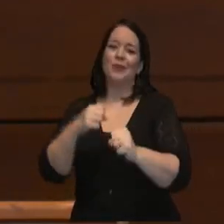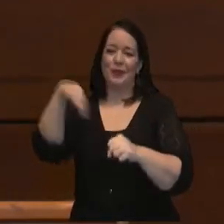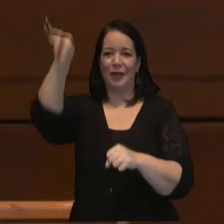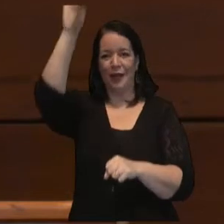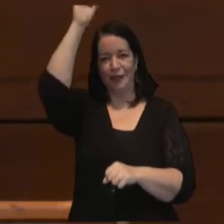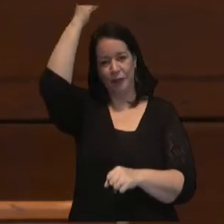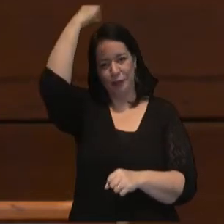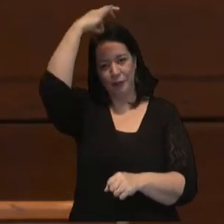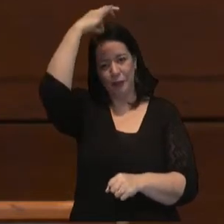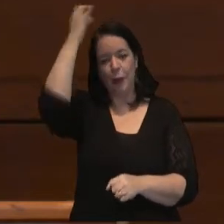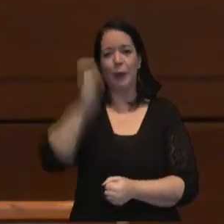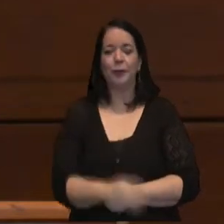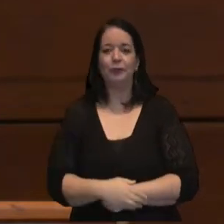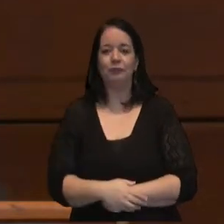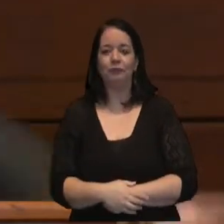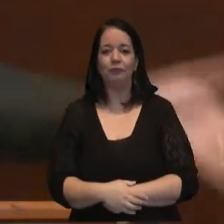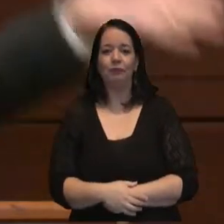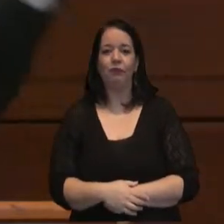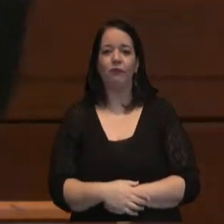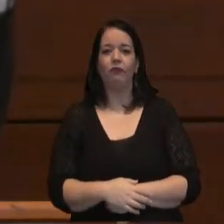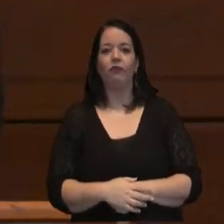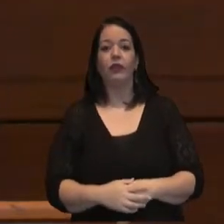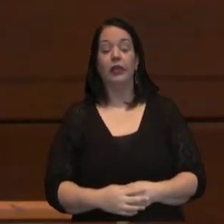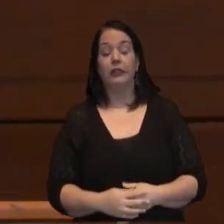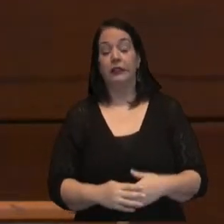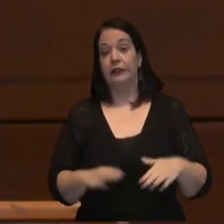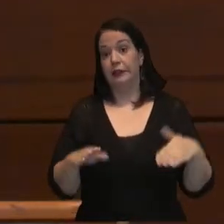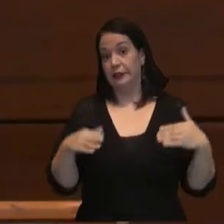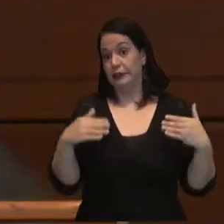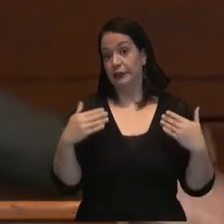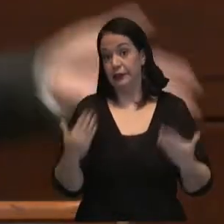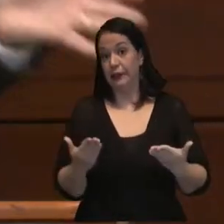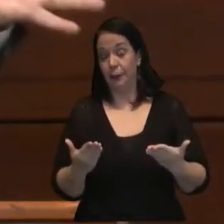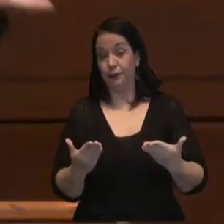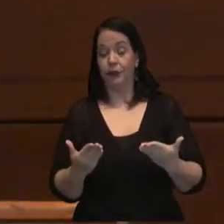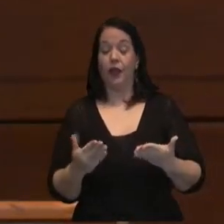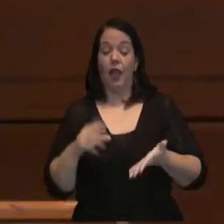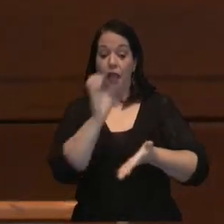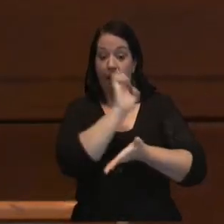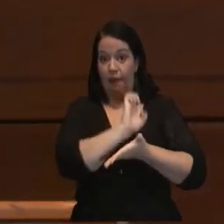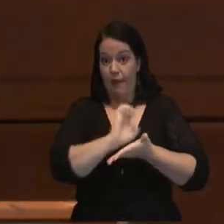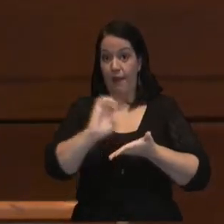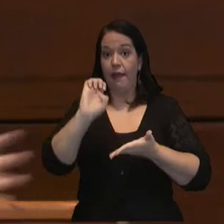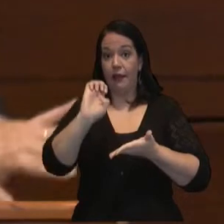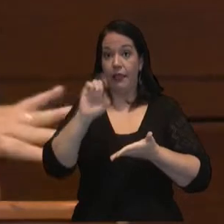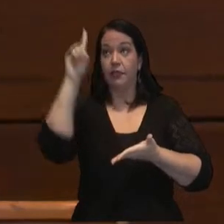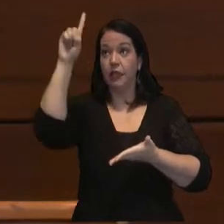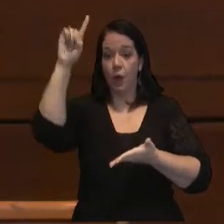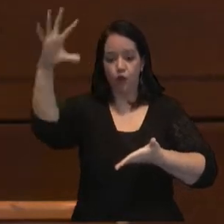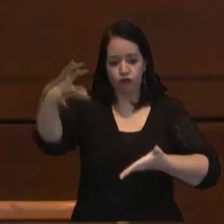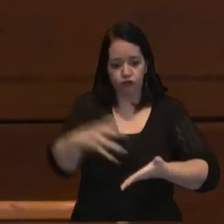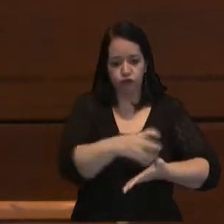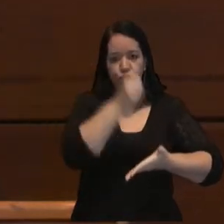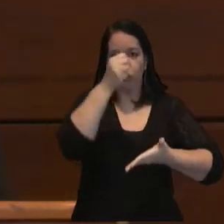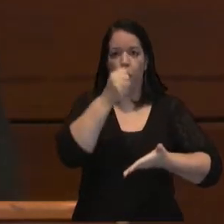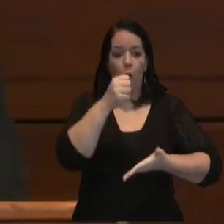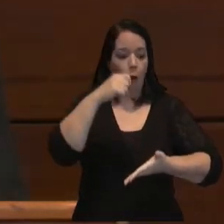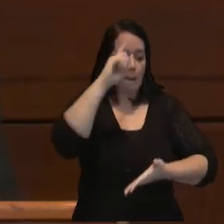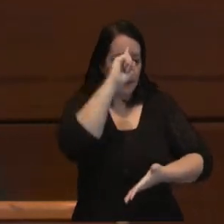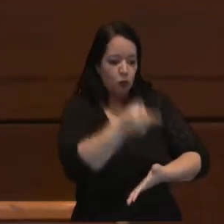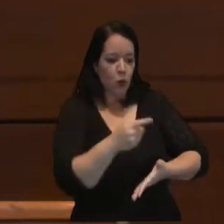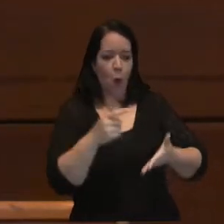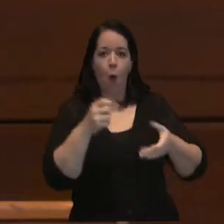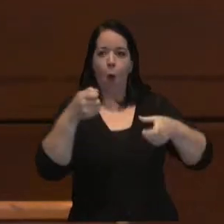o momento em que carros de fogo passaram por ele e dividiram Elias de